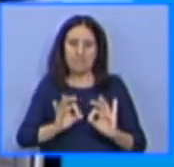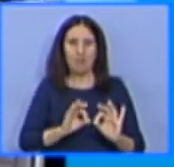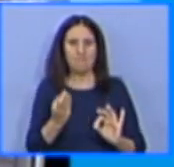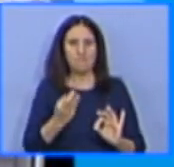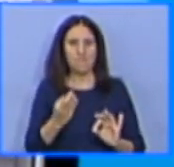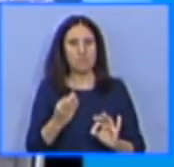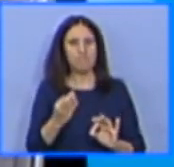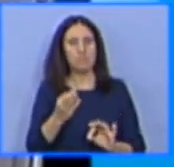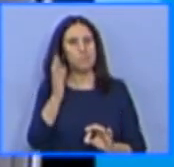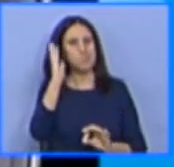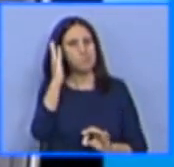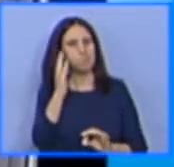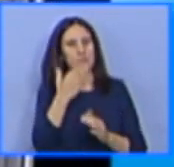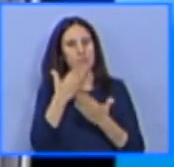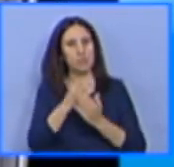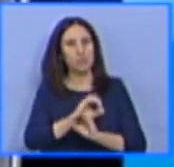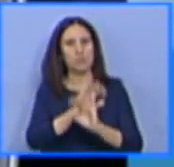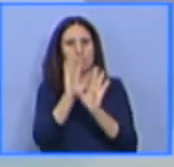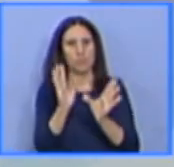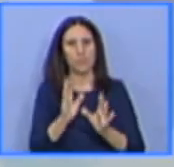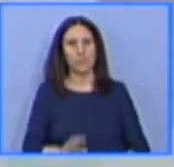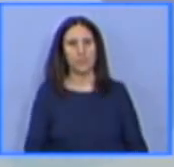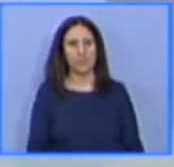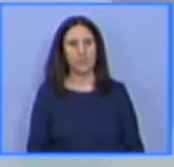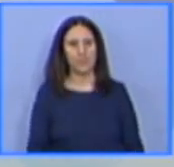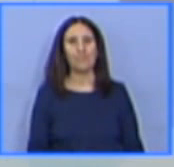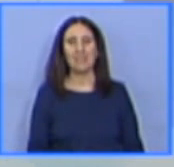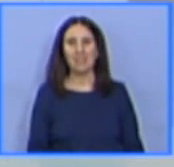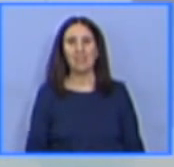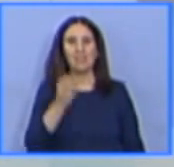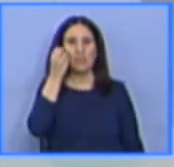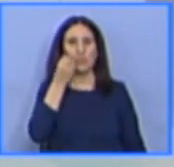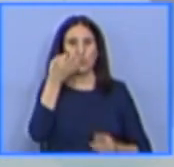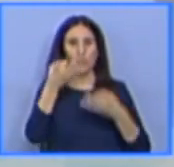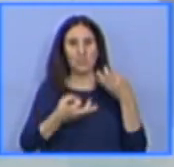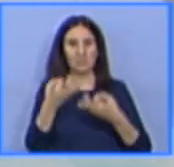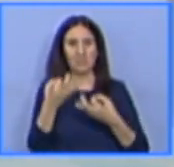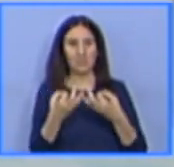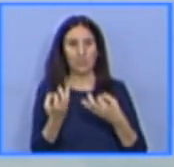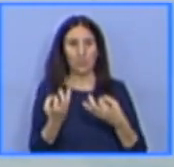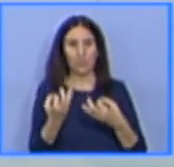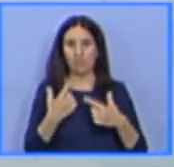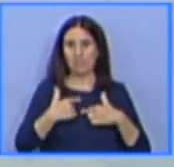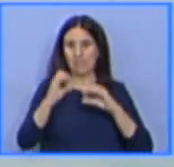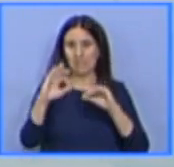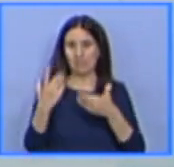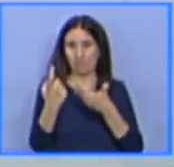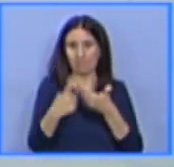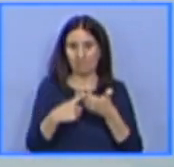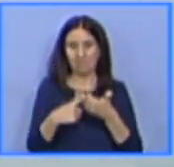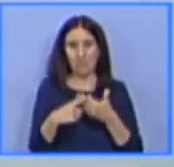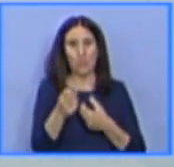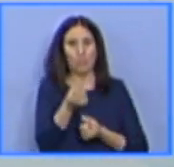algumas sessões de esclarecimento. Entretanto, os juristas aderiram também a esta iniciativa, ao movimento